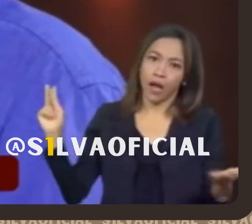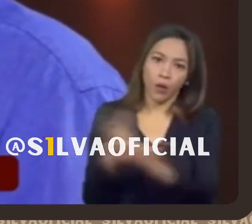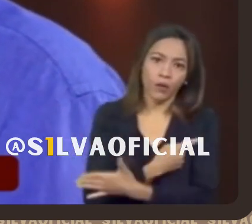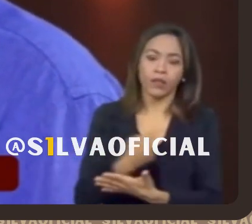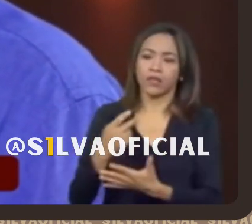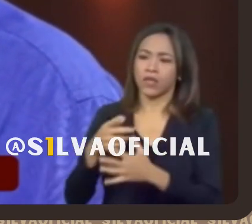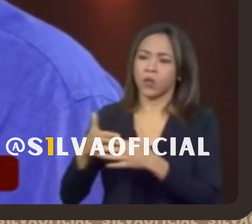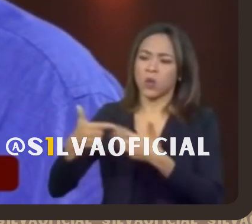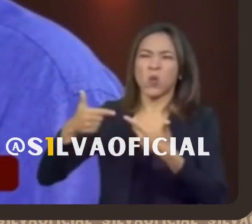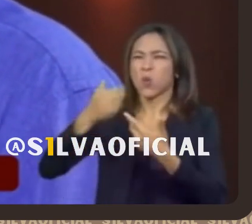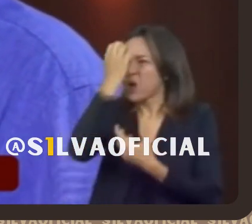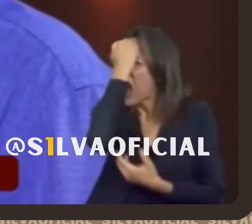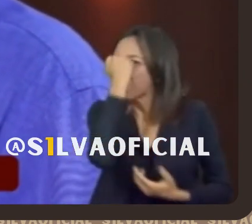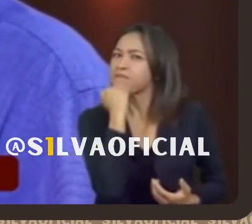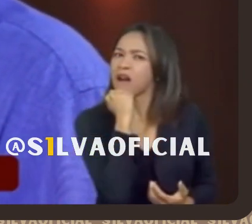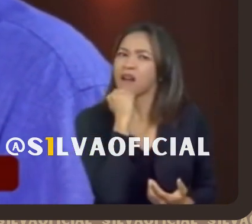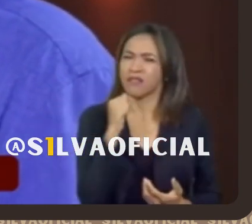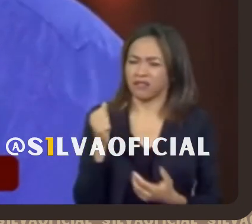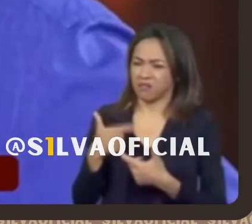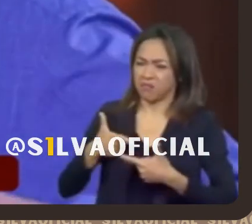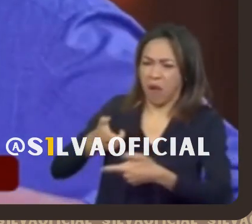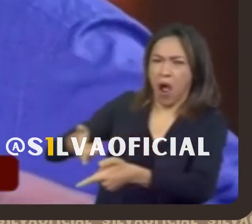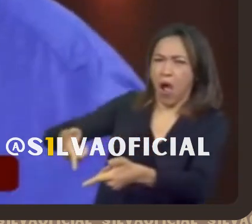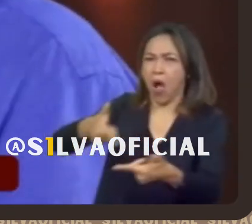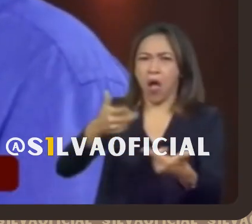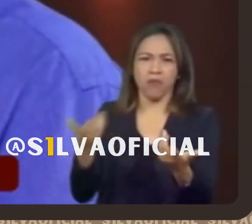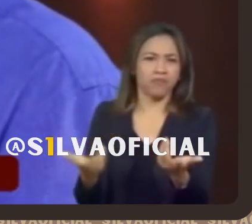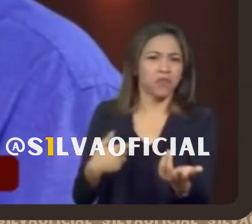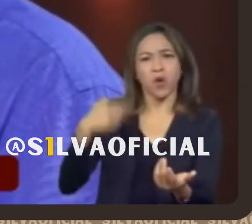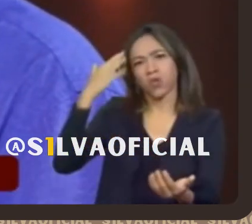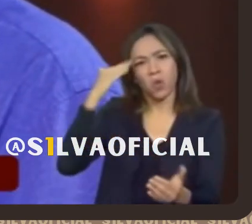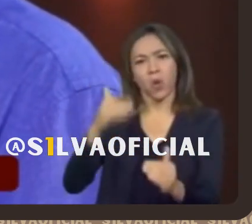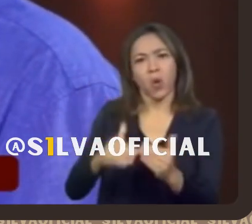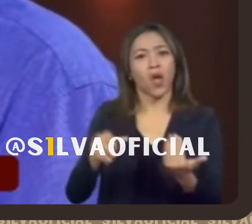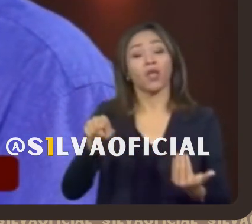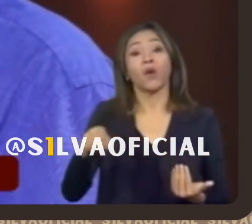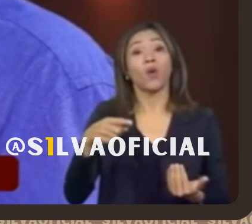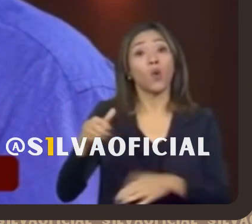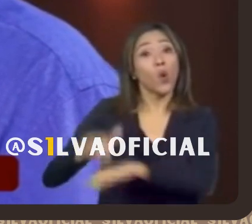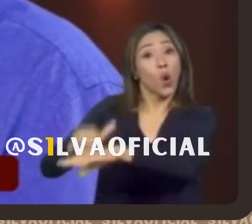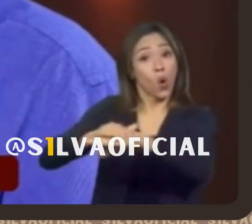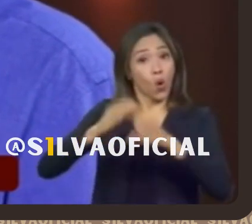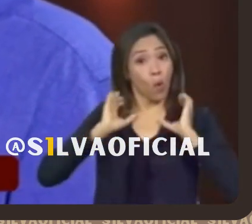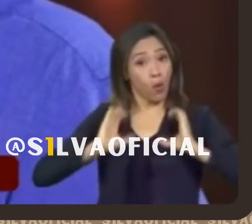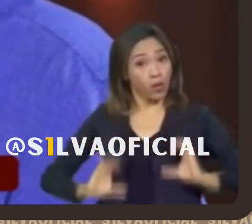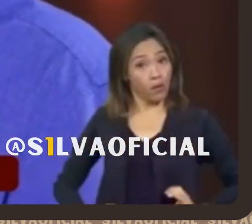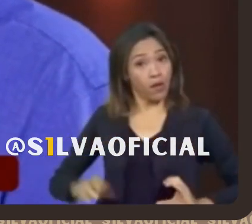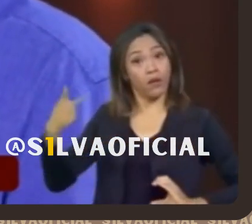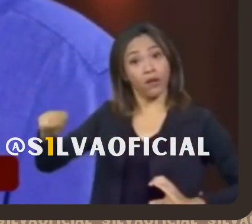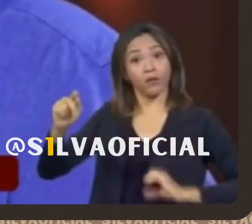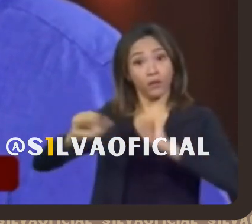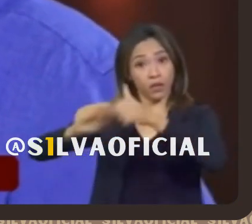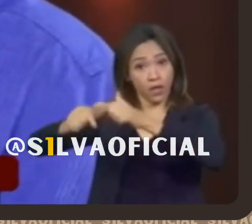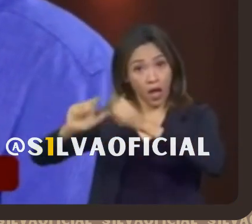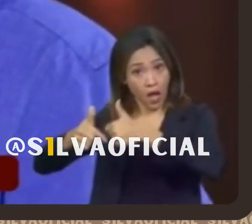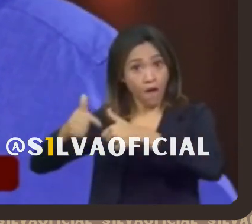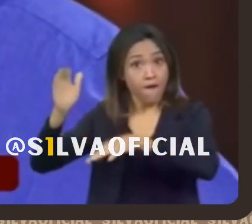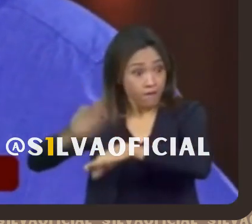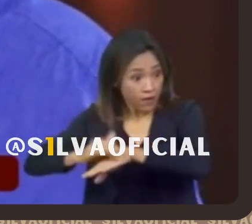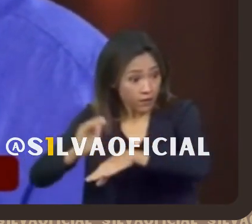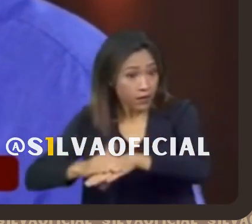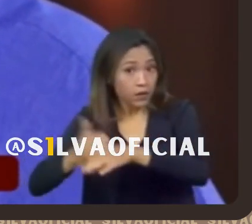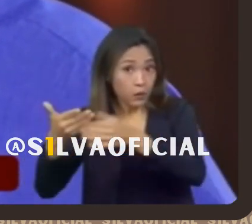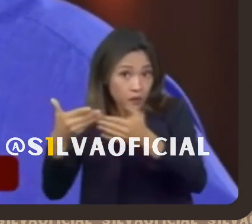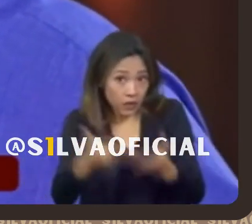combatemos desde o início Mas o comportamento de Israel fazendo o que está fazendo com criança